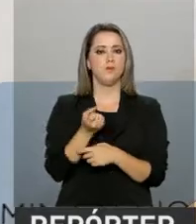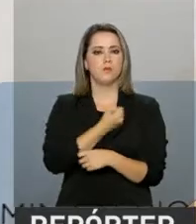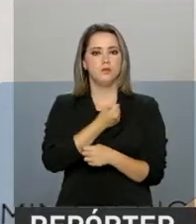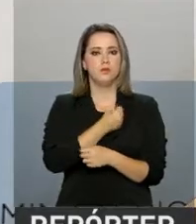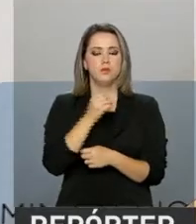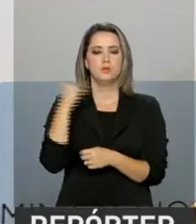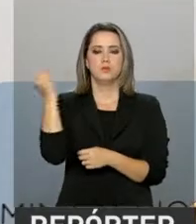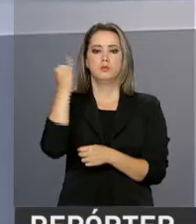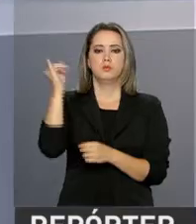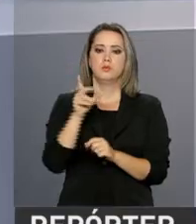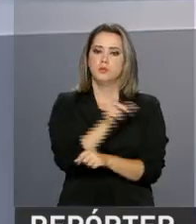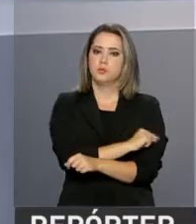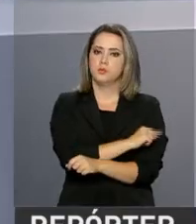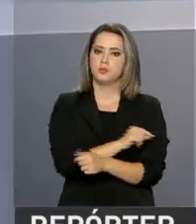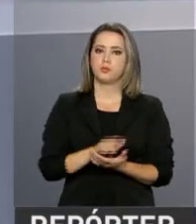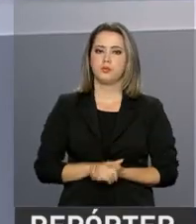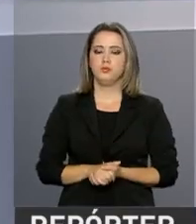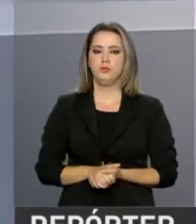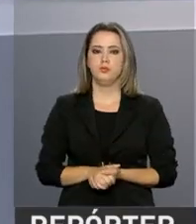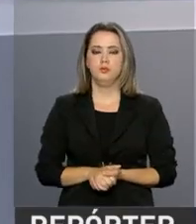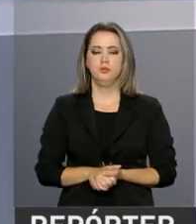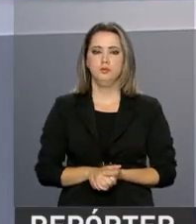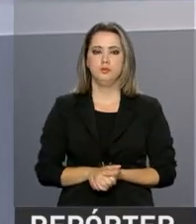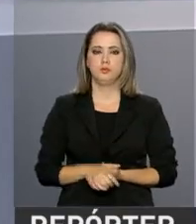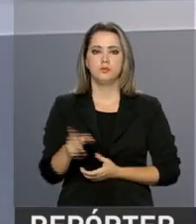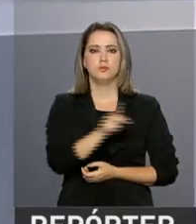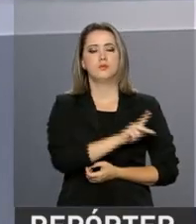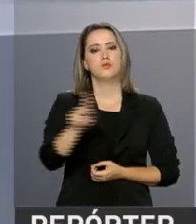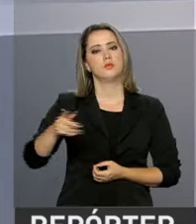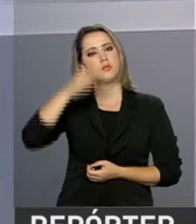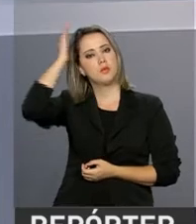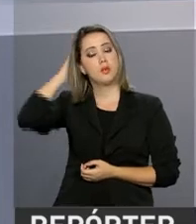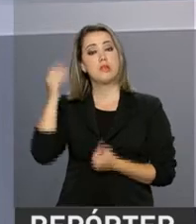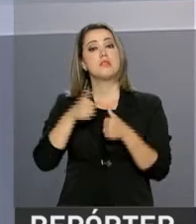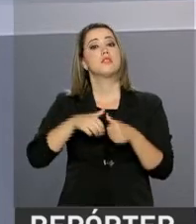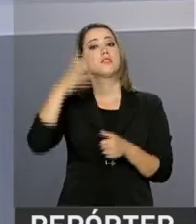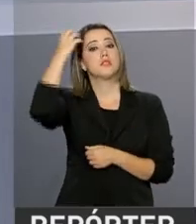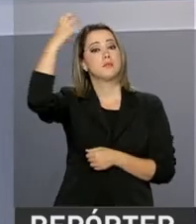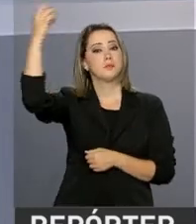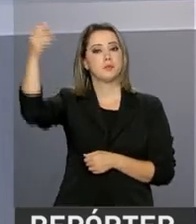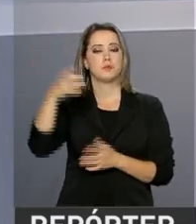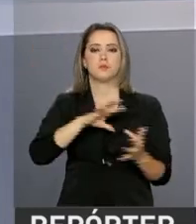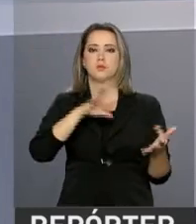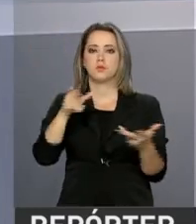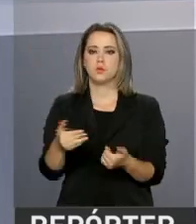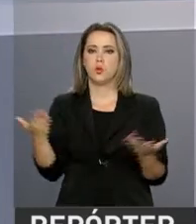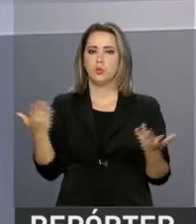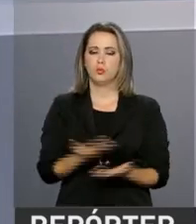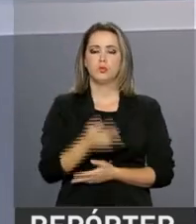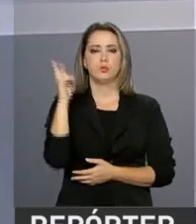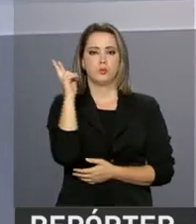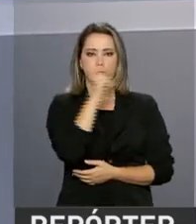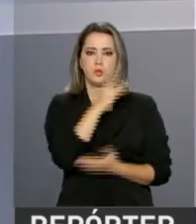cobertura esse é o caminho o presidente michel temer está em viagem internacional hoje ele cumpriu agenda na rússia e